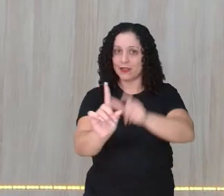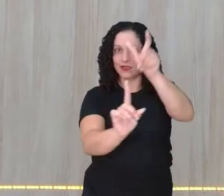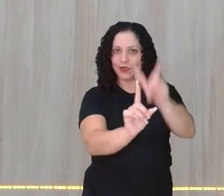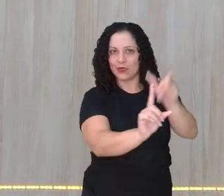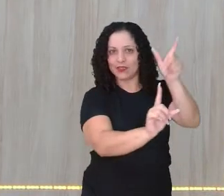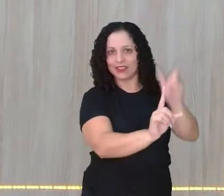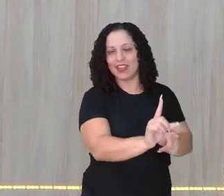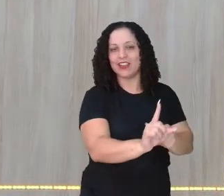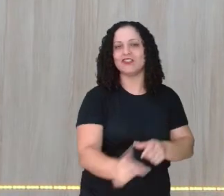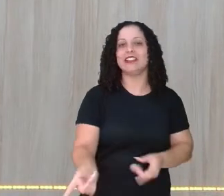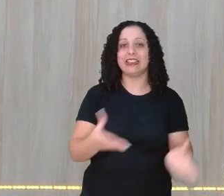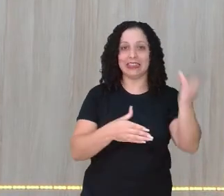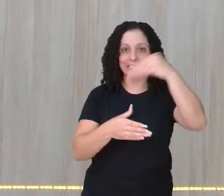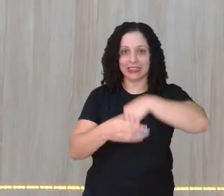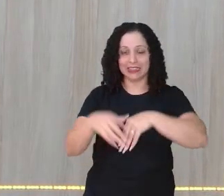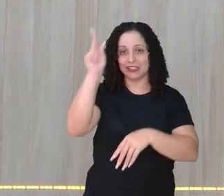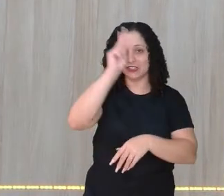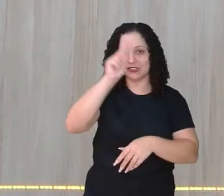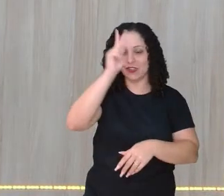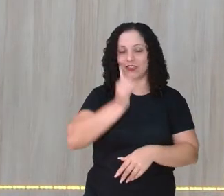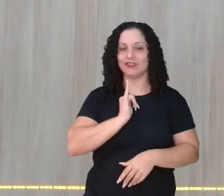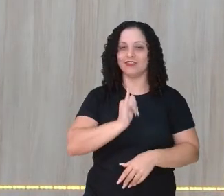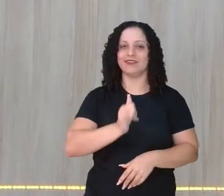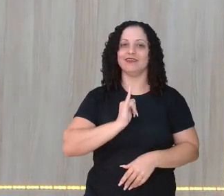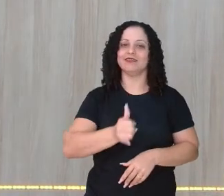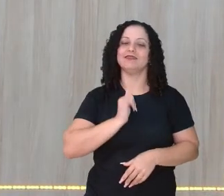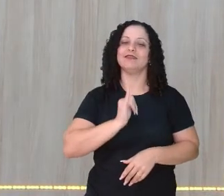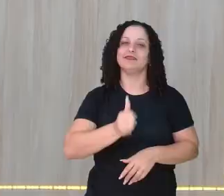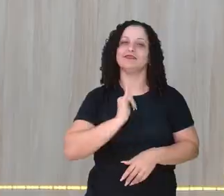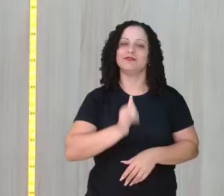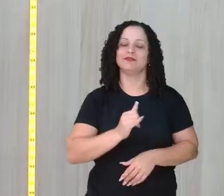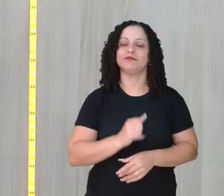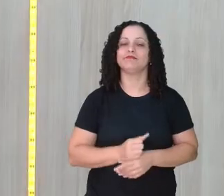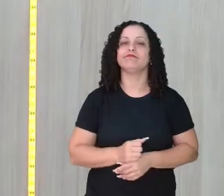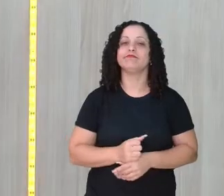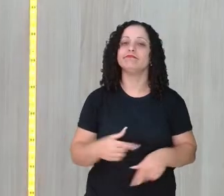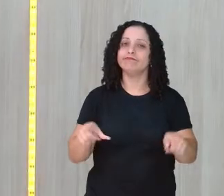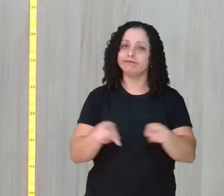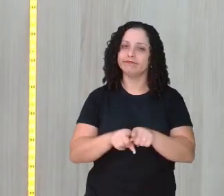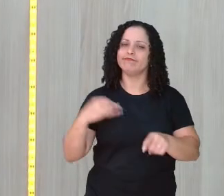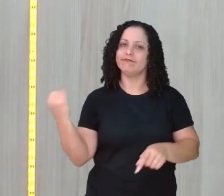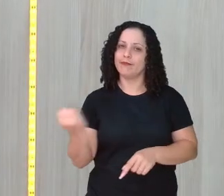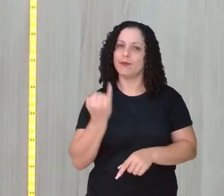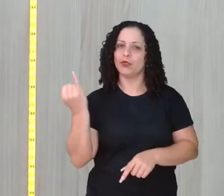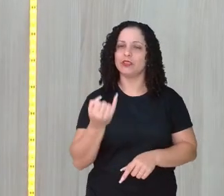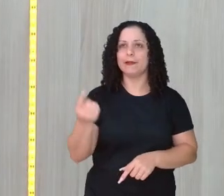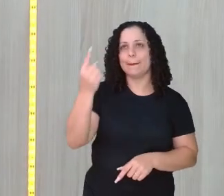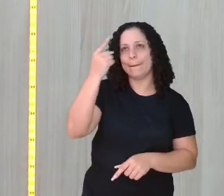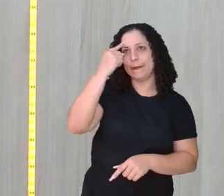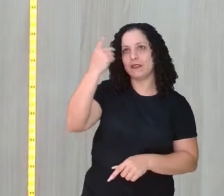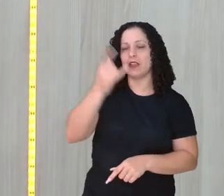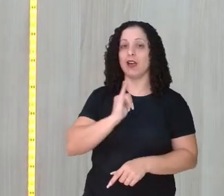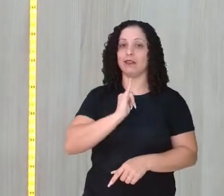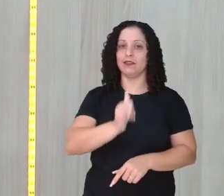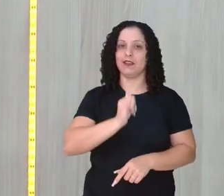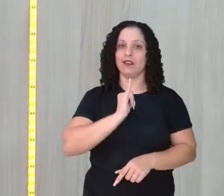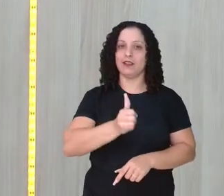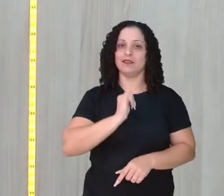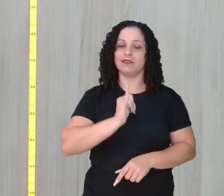histórias narrativas. Com certeza. Porque também é necessário a gente pensar na narração